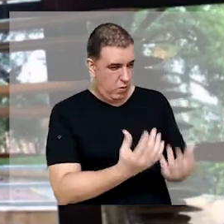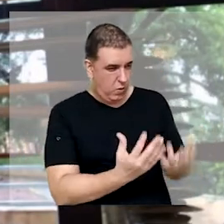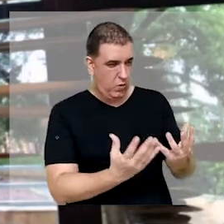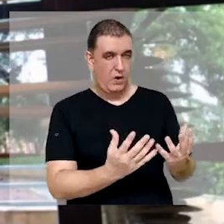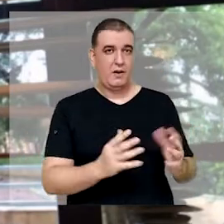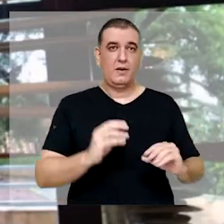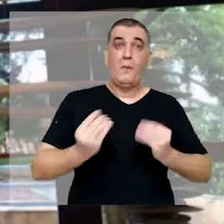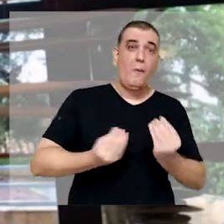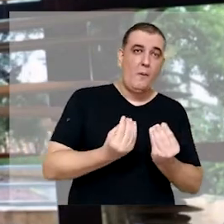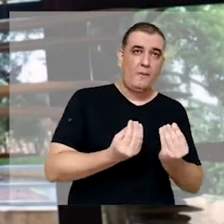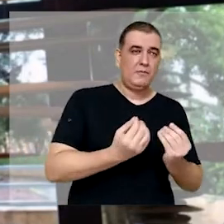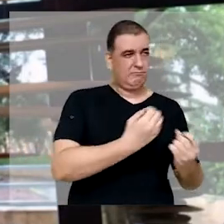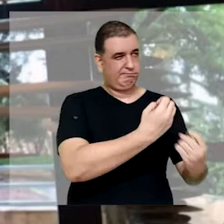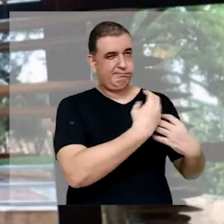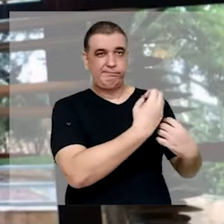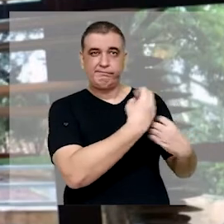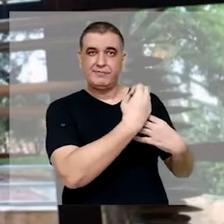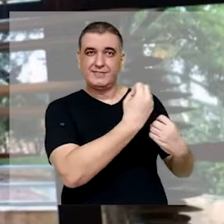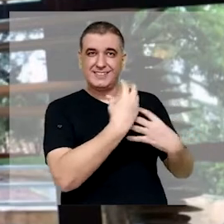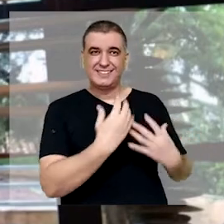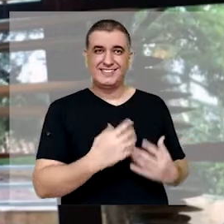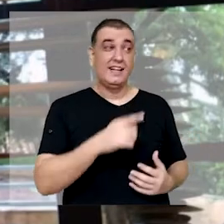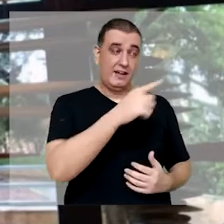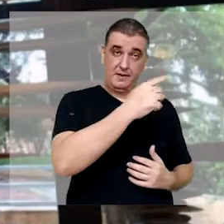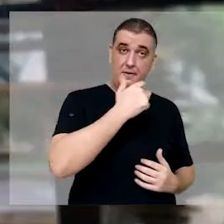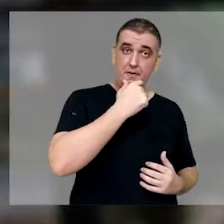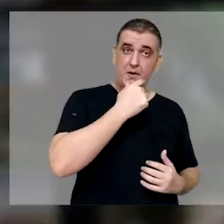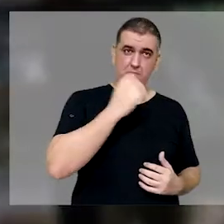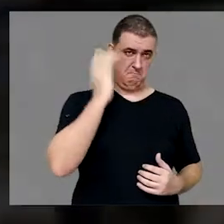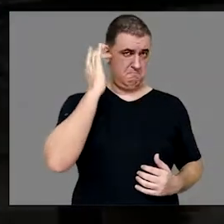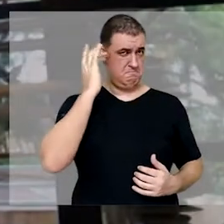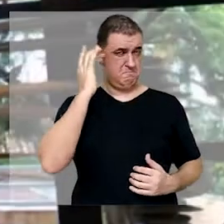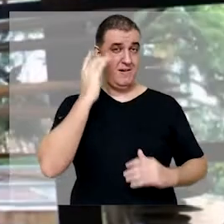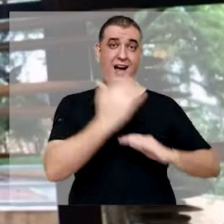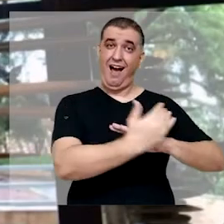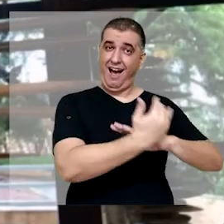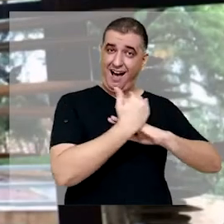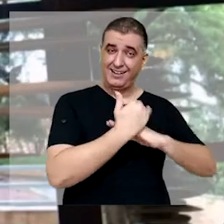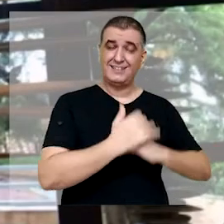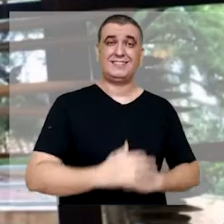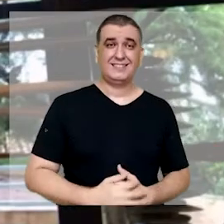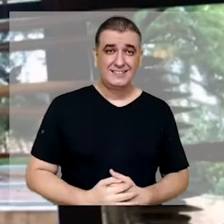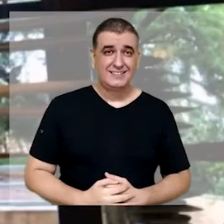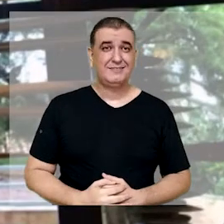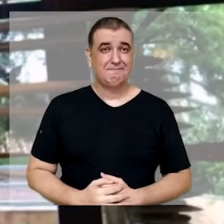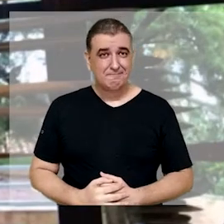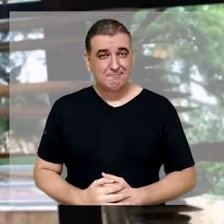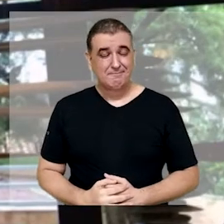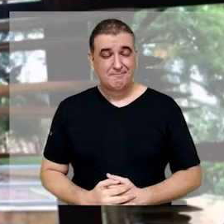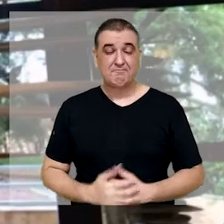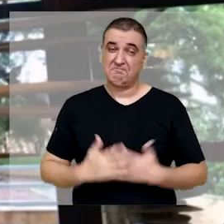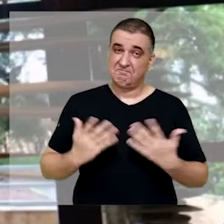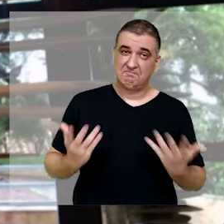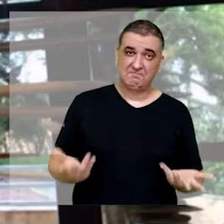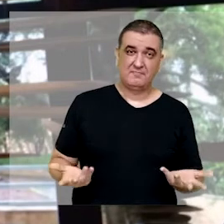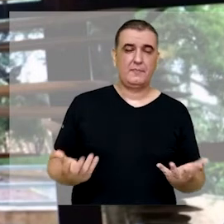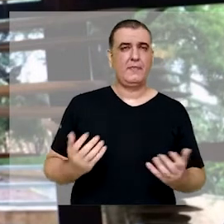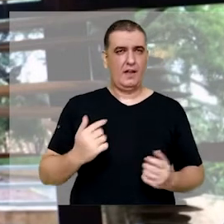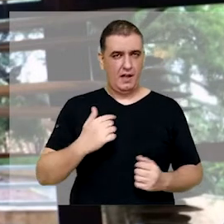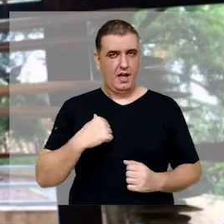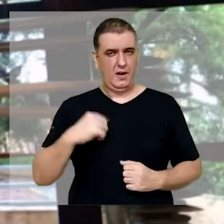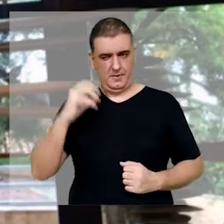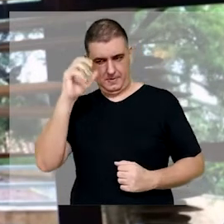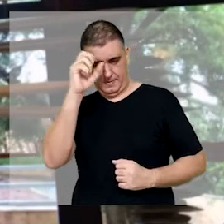o Alberto Lema Pires, eu considero o meu mestre. A minha produção não é que tem